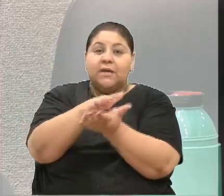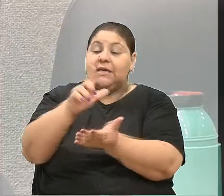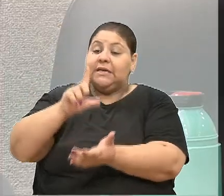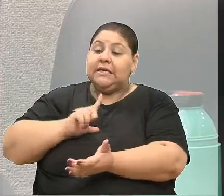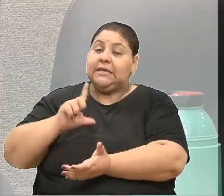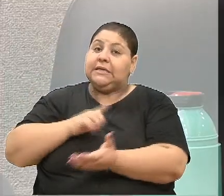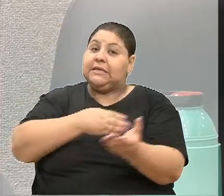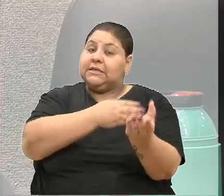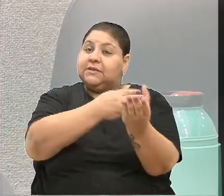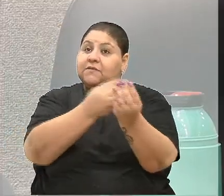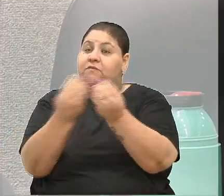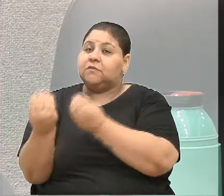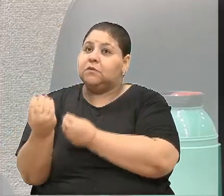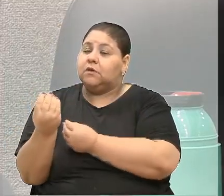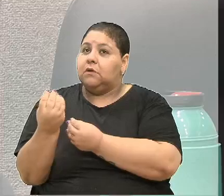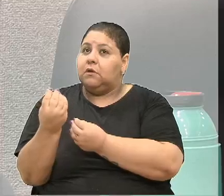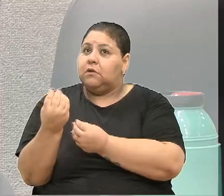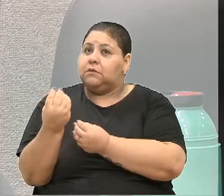muitas